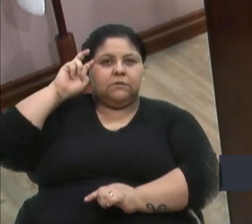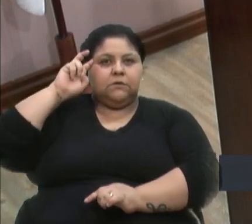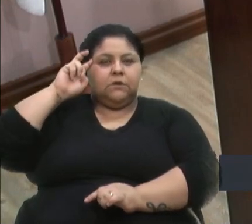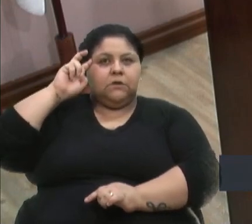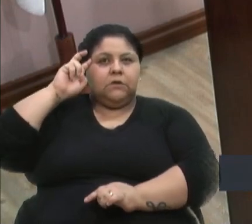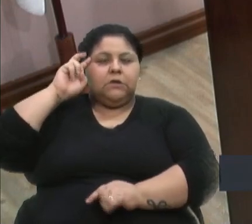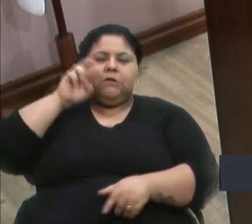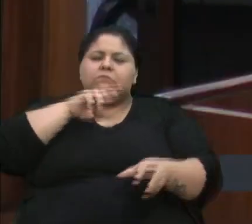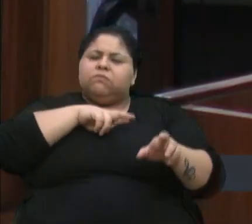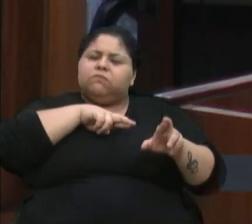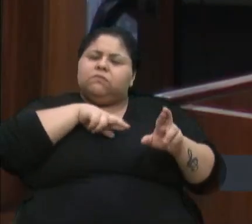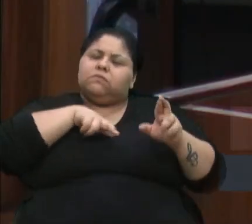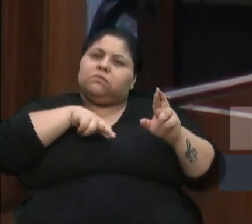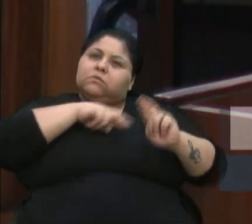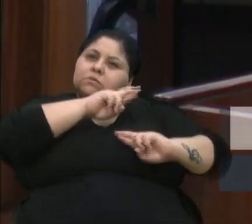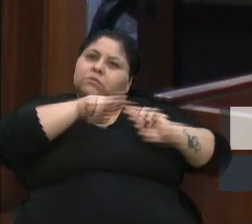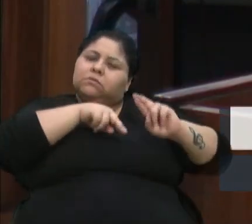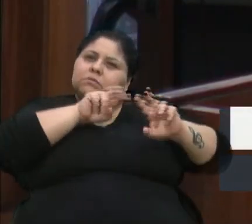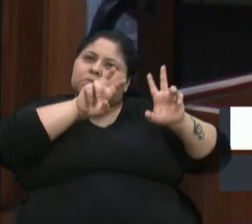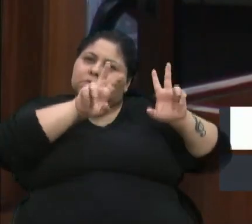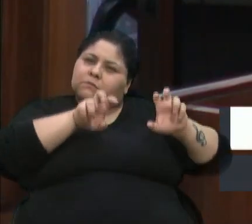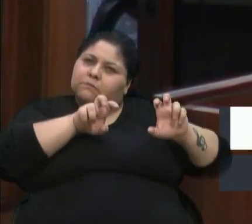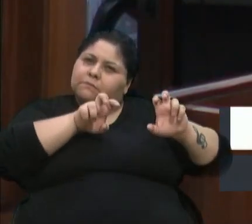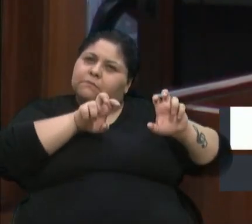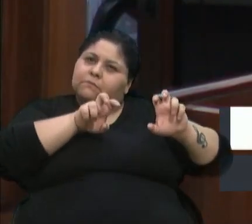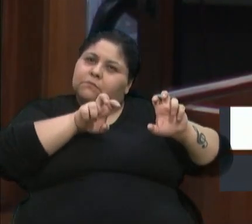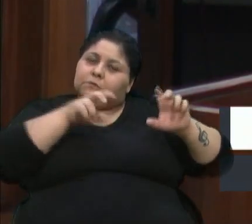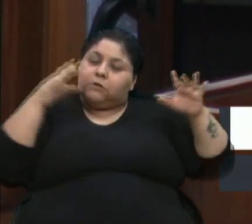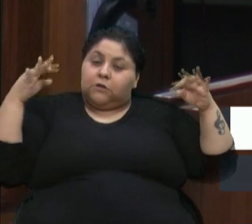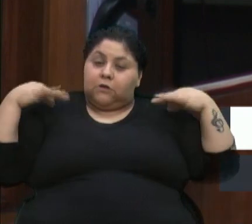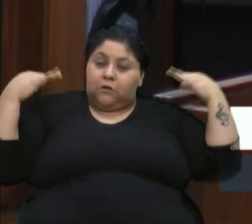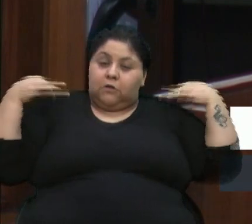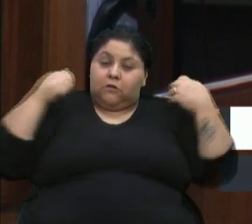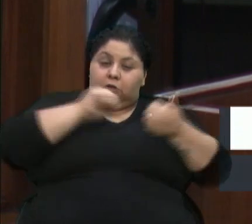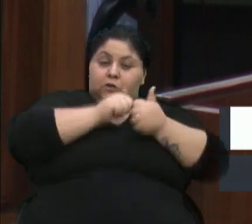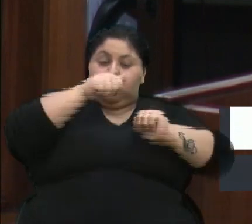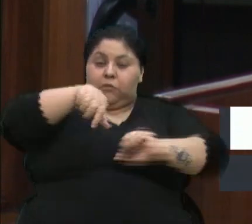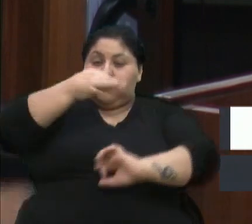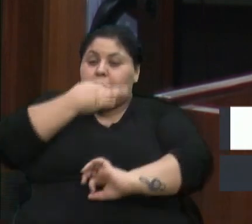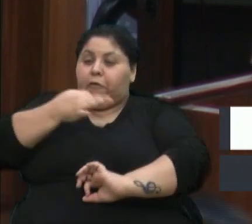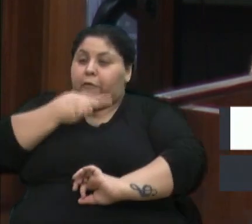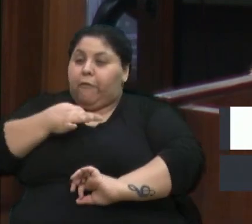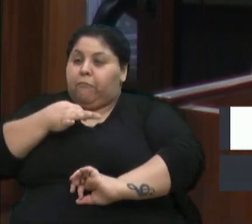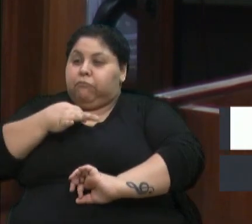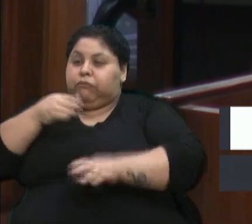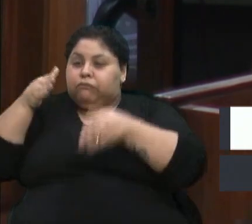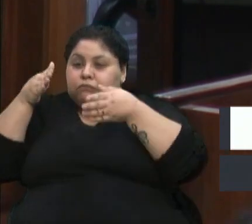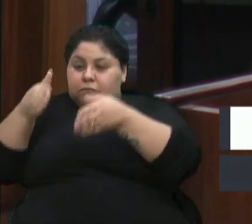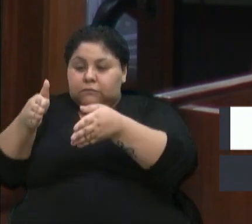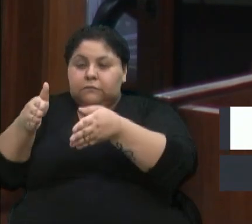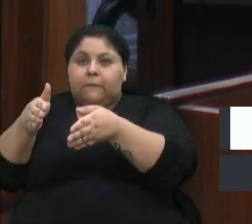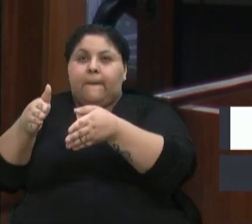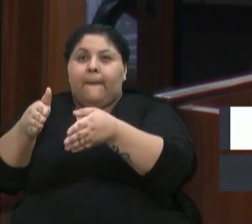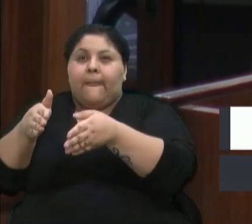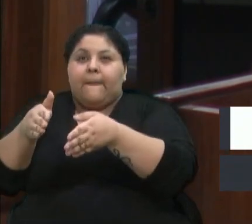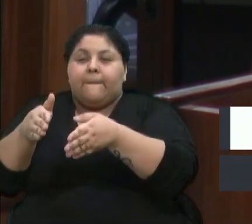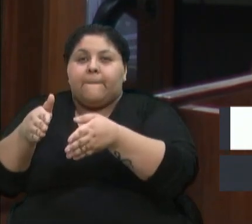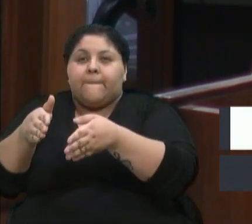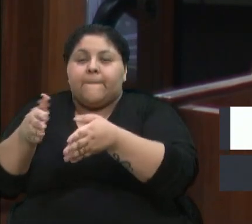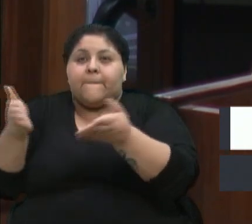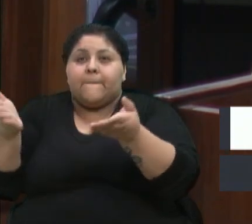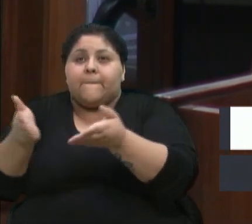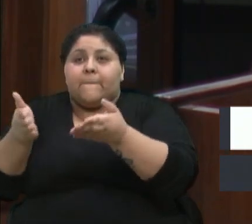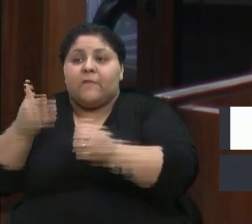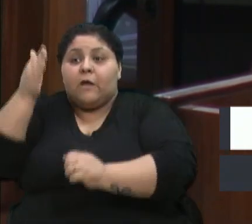relação ao que tem acontecido com relação ao turismo esportivo na cidade, especificamente, nesse caso aqui, a